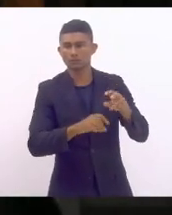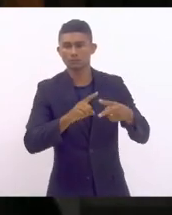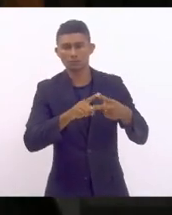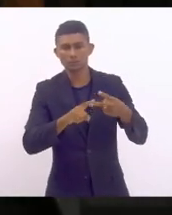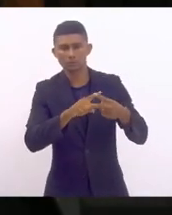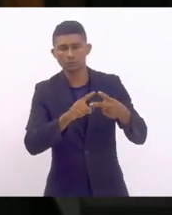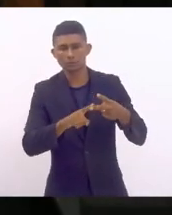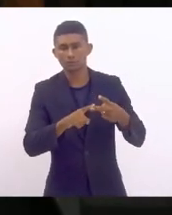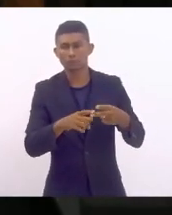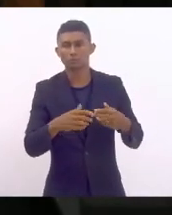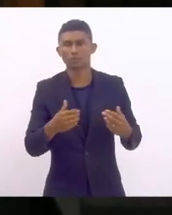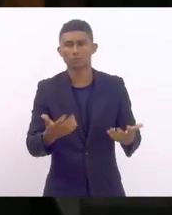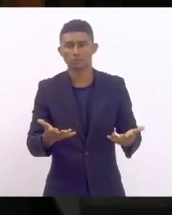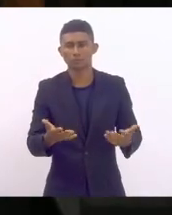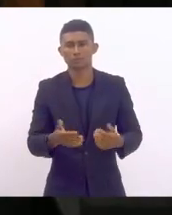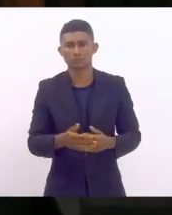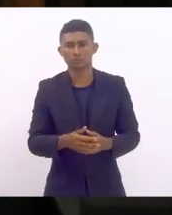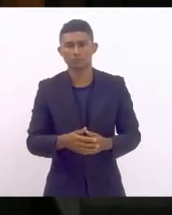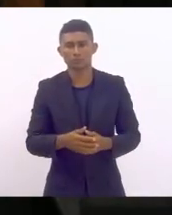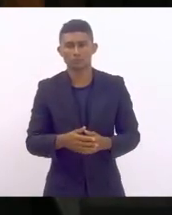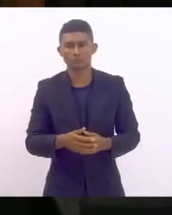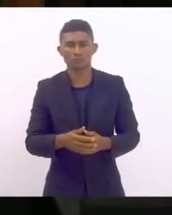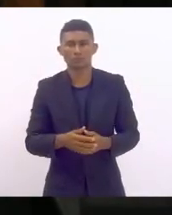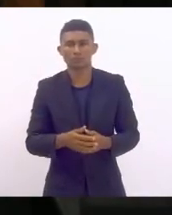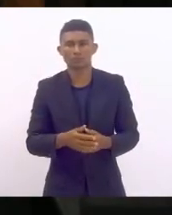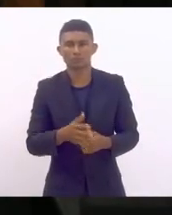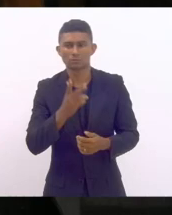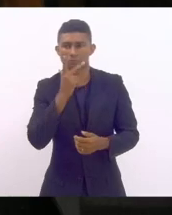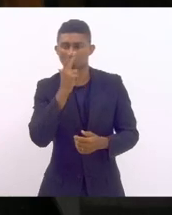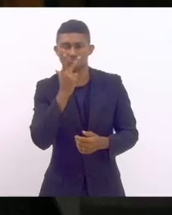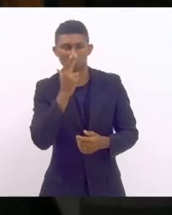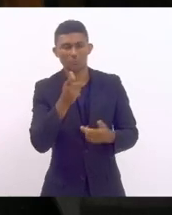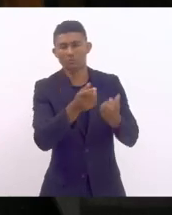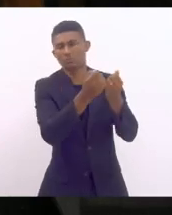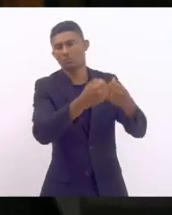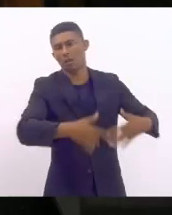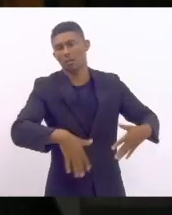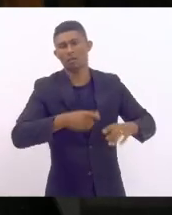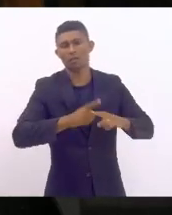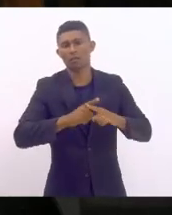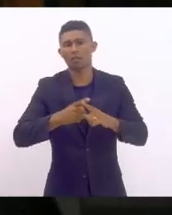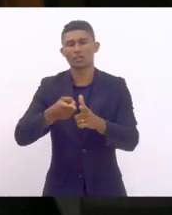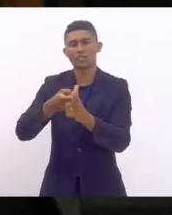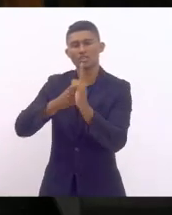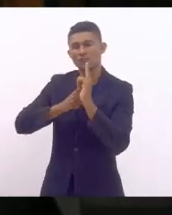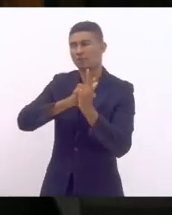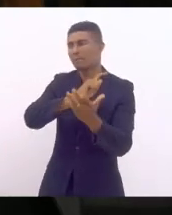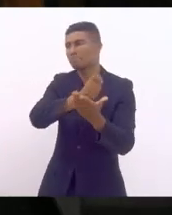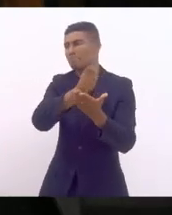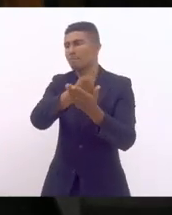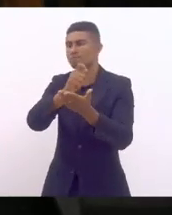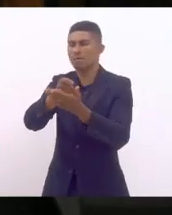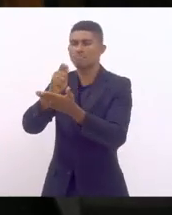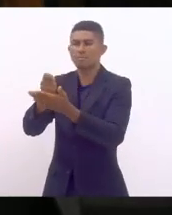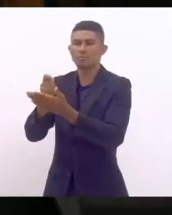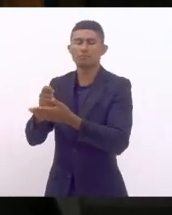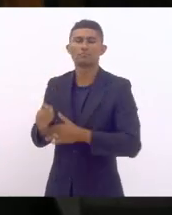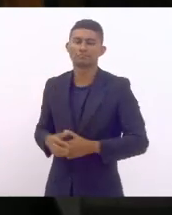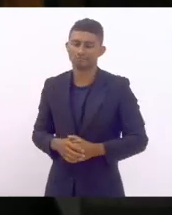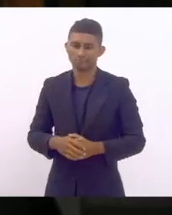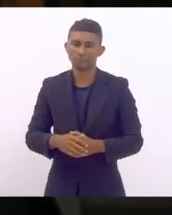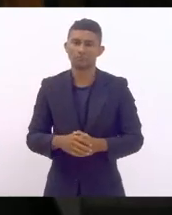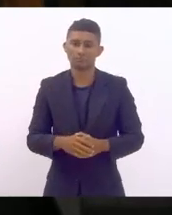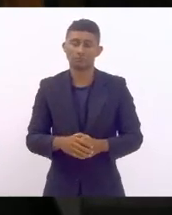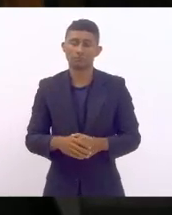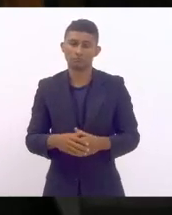educação limão e seus conceitos em detrimento de pagar dívida e fazer com